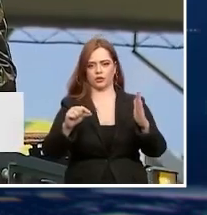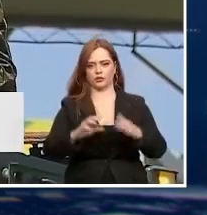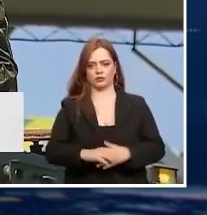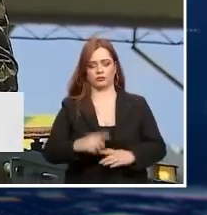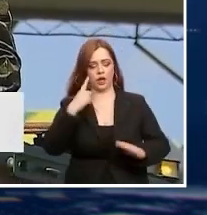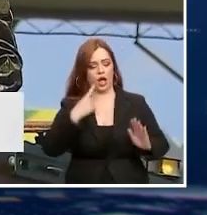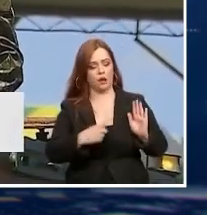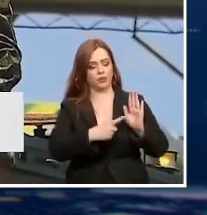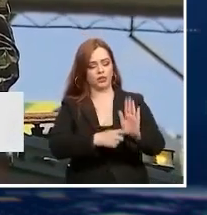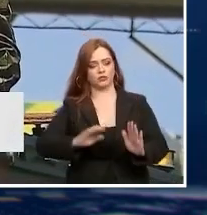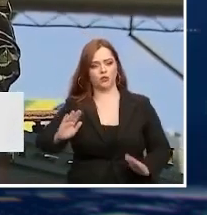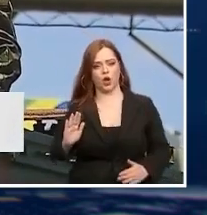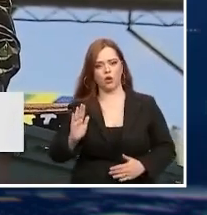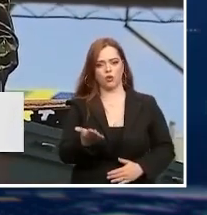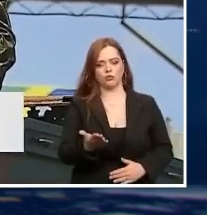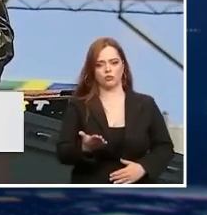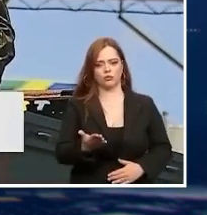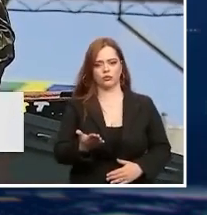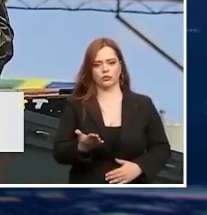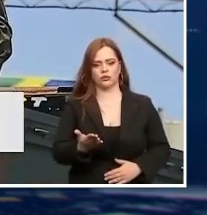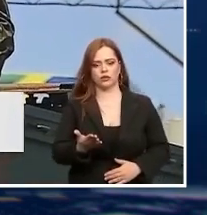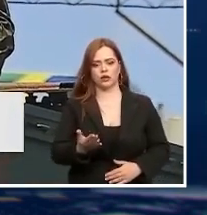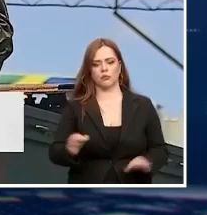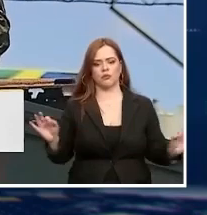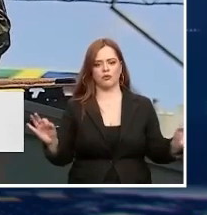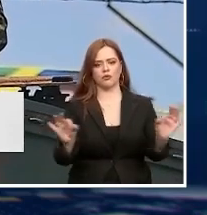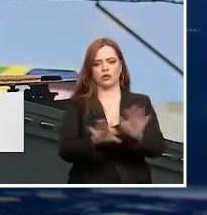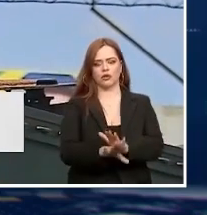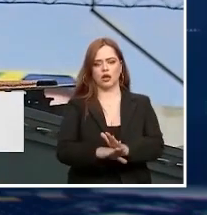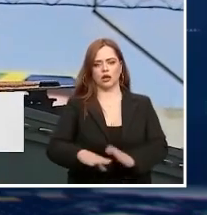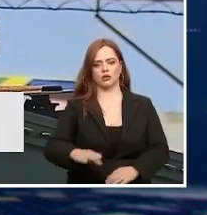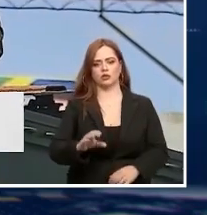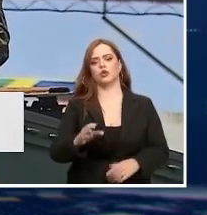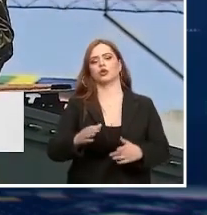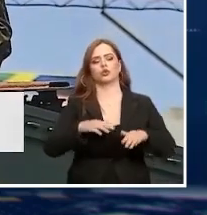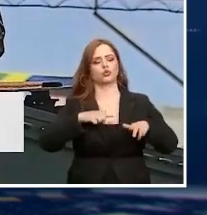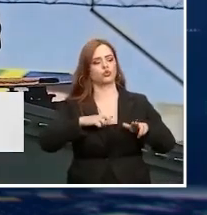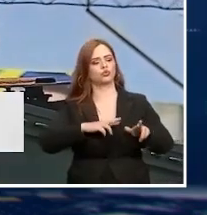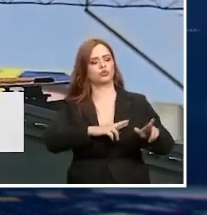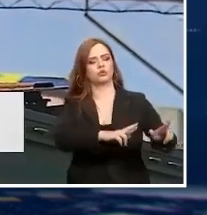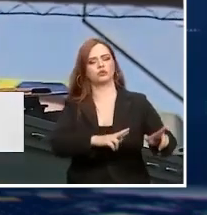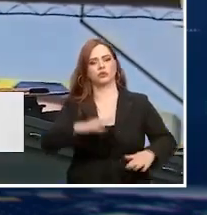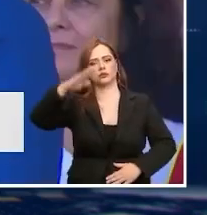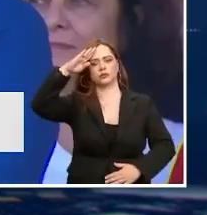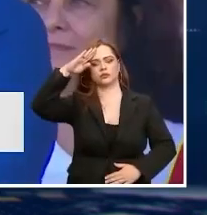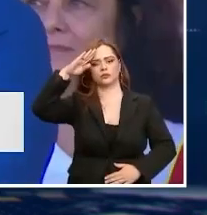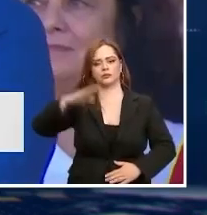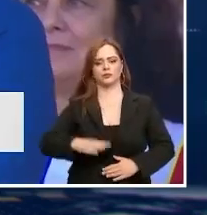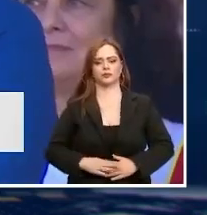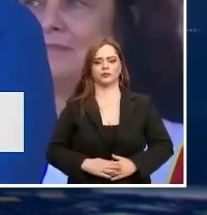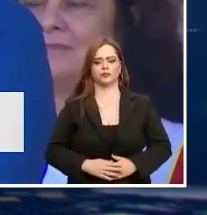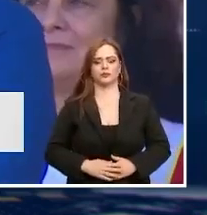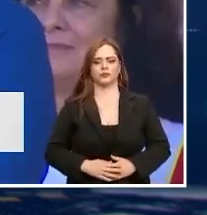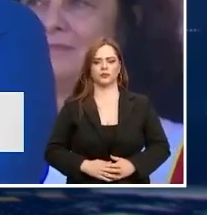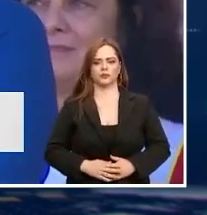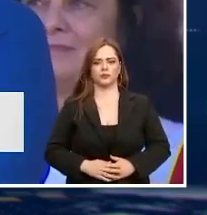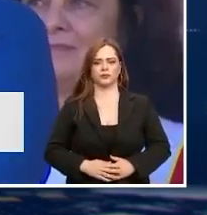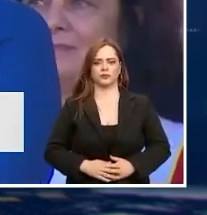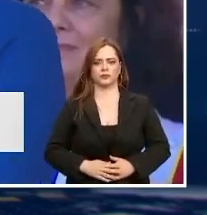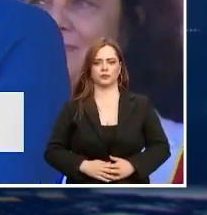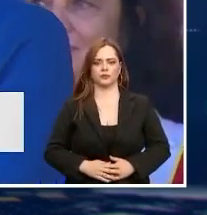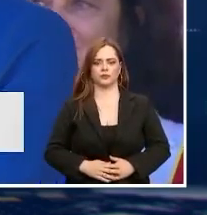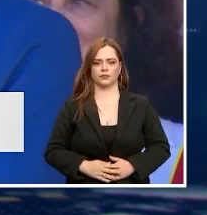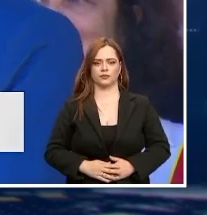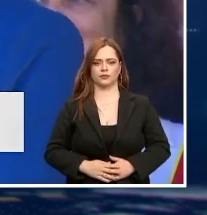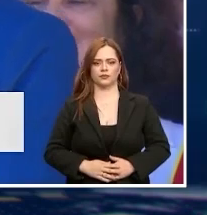né, houve um esforço para fazer com que esse patriotismo, né, nas pessoas seja... fosse